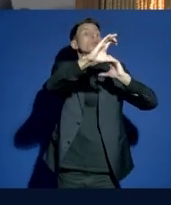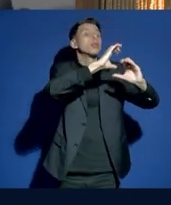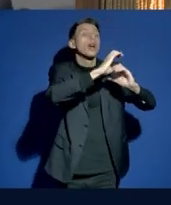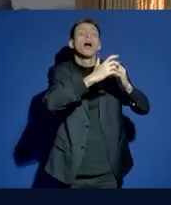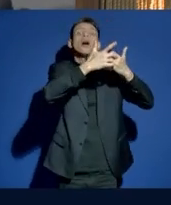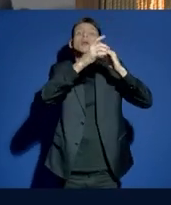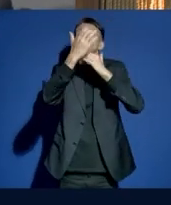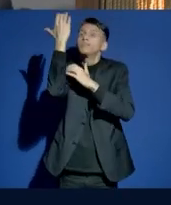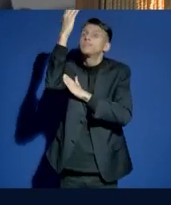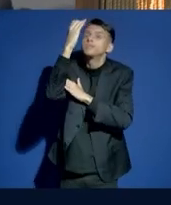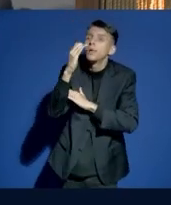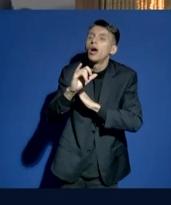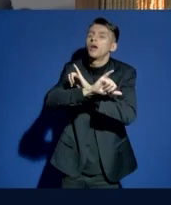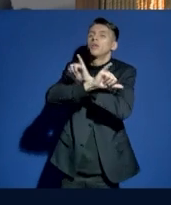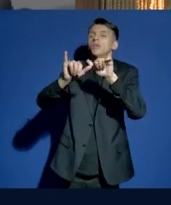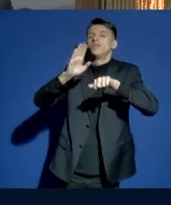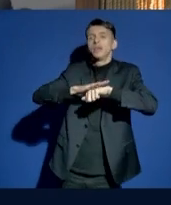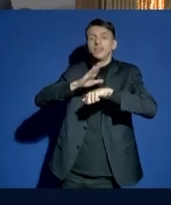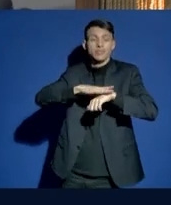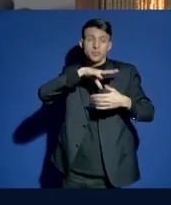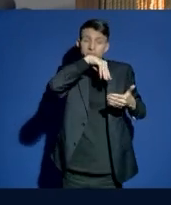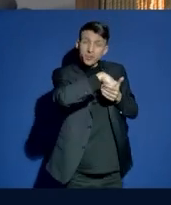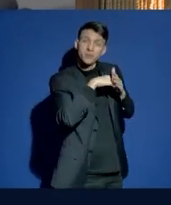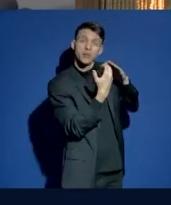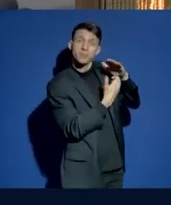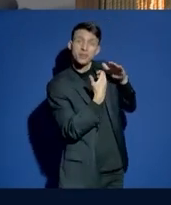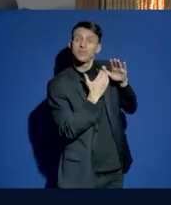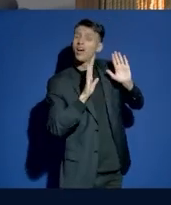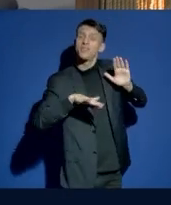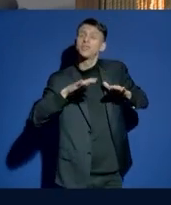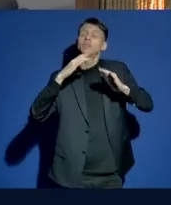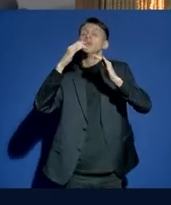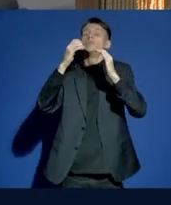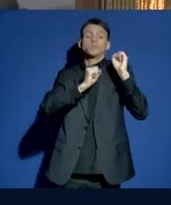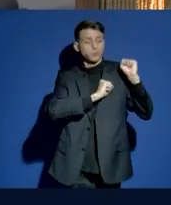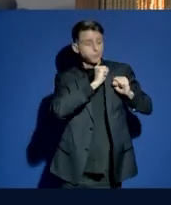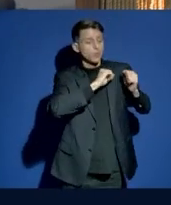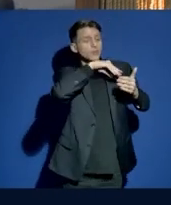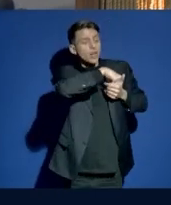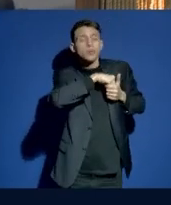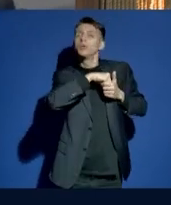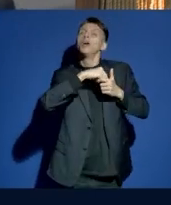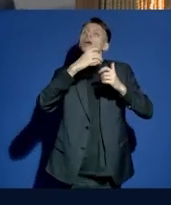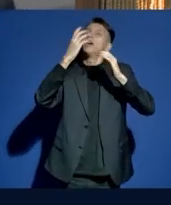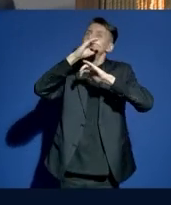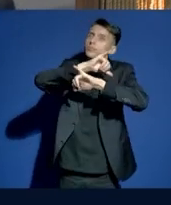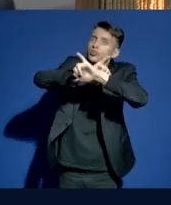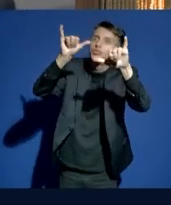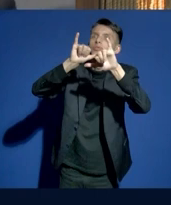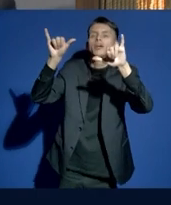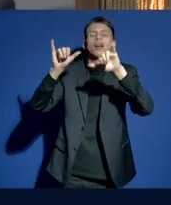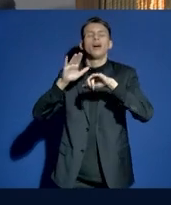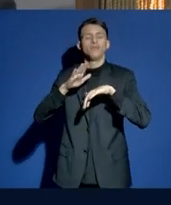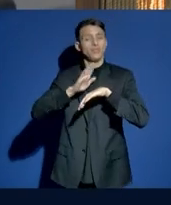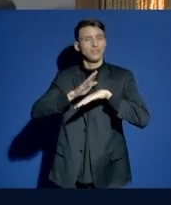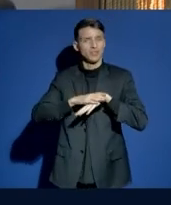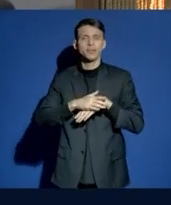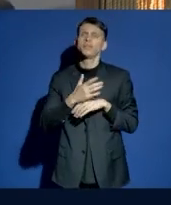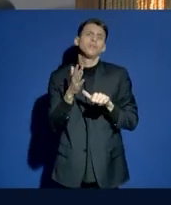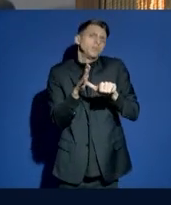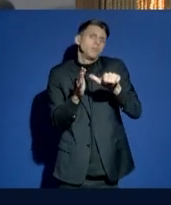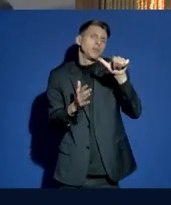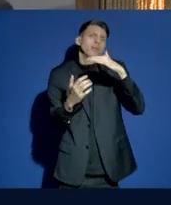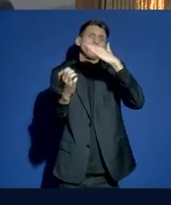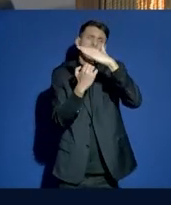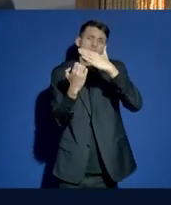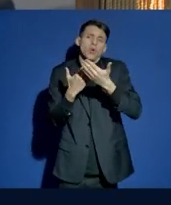feito. Então, muita coisa é feita, mas muitas vezes não é conhecida. E, interessantemente, uma das primeiras